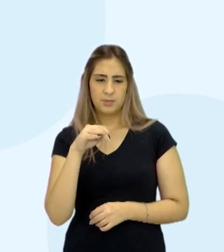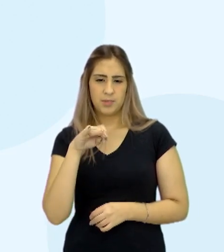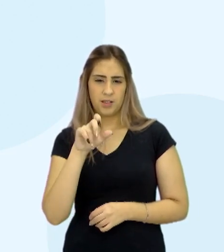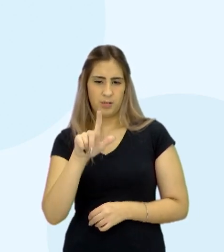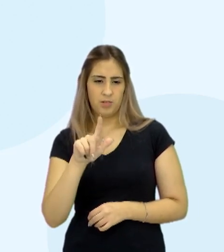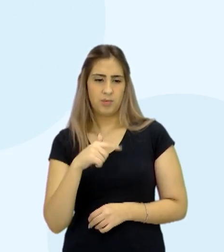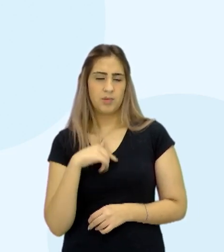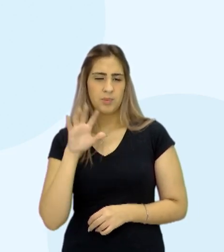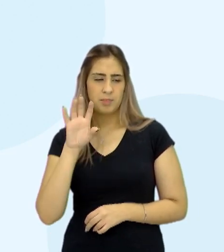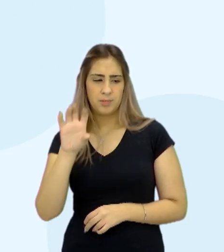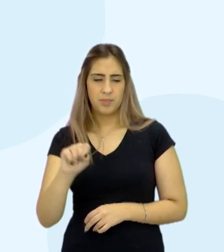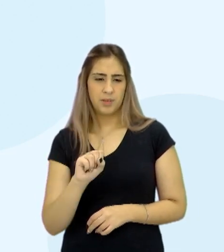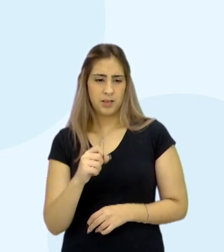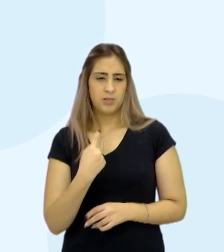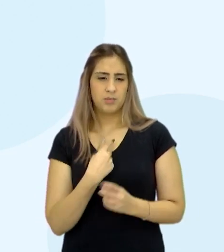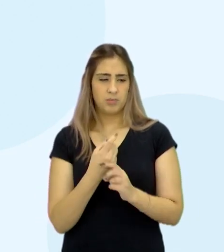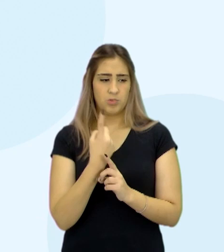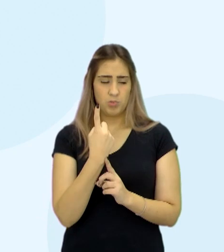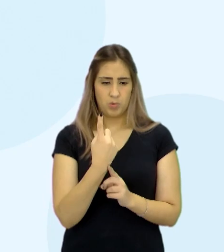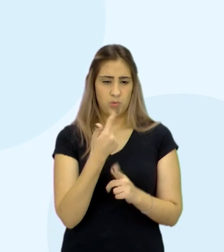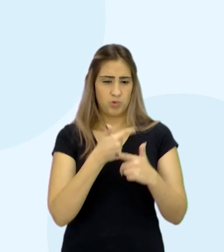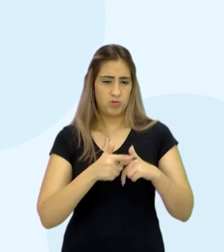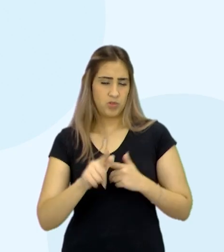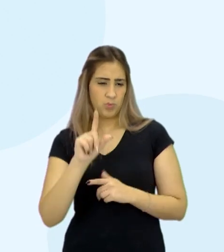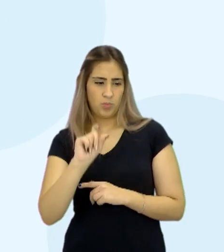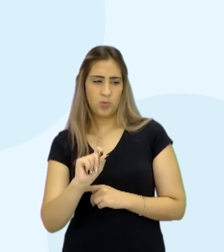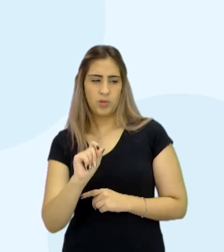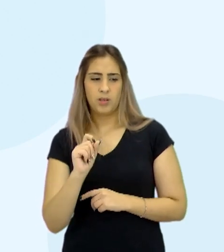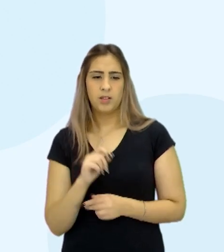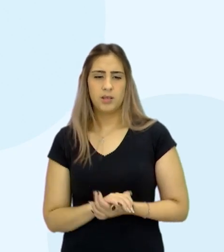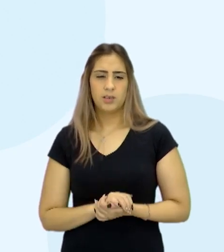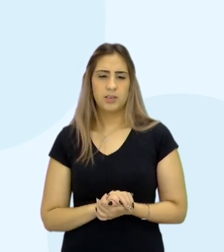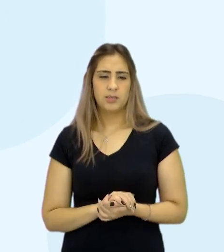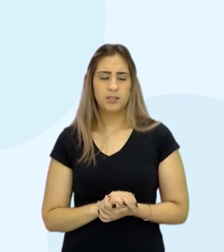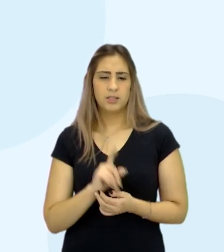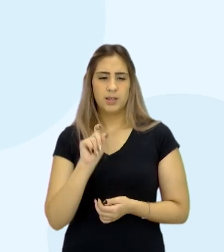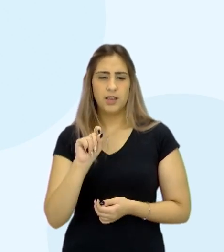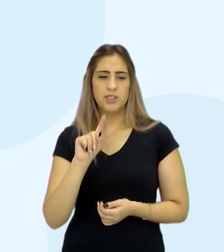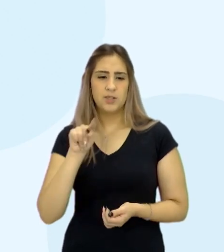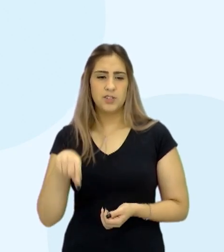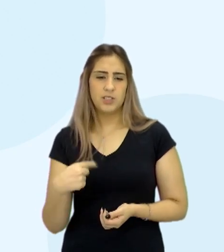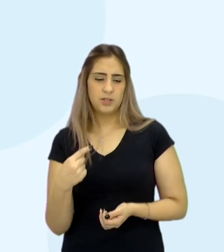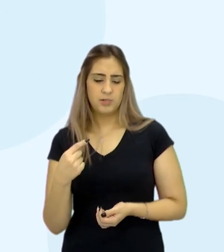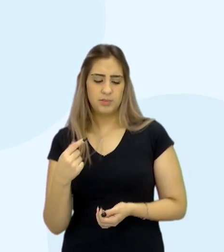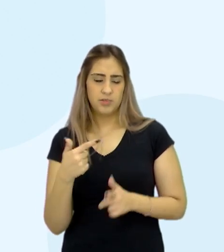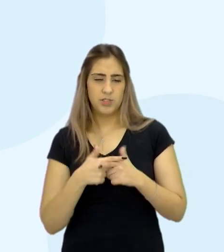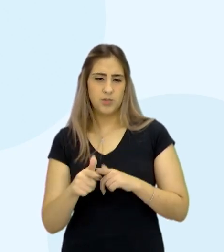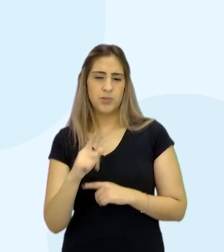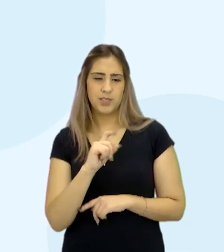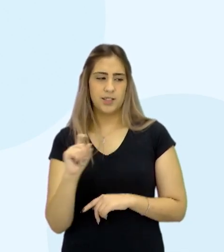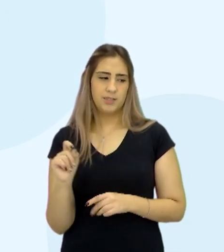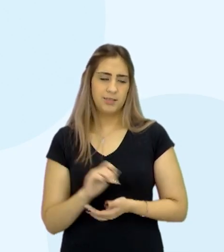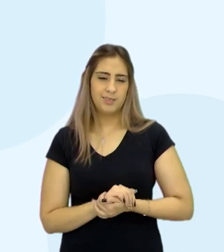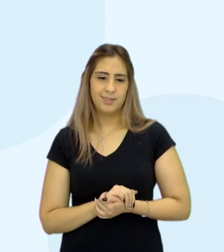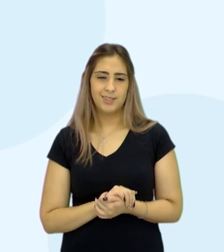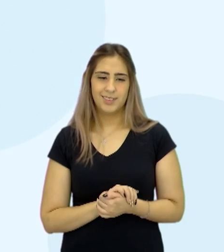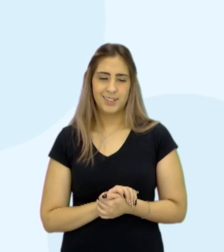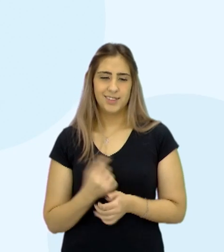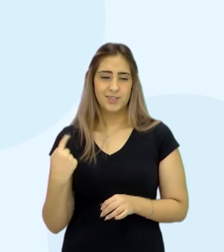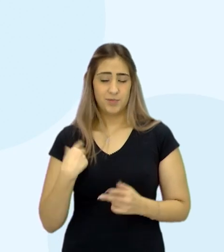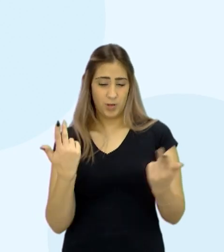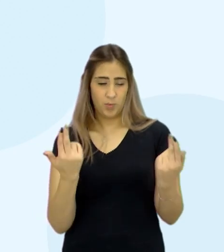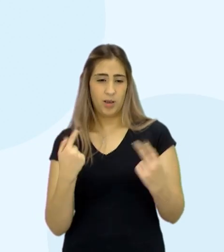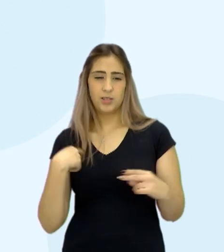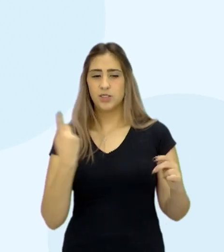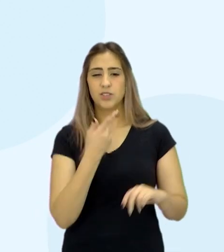e divide, ó, 1 dividido por 10 ou 10 dividido por 100, se os resultados disso forem iguais, a gente